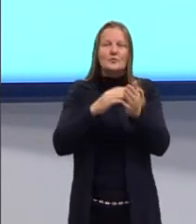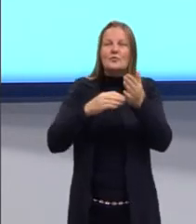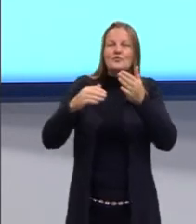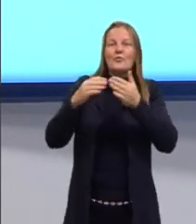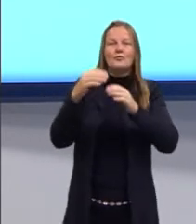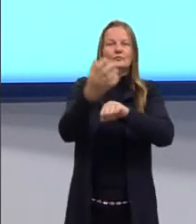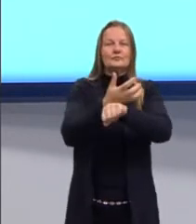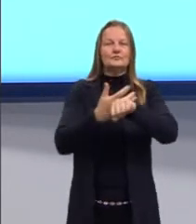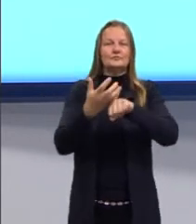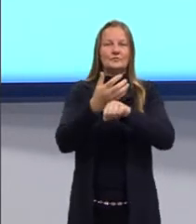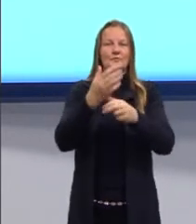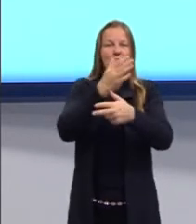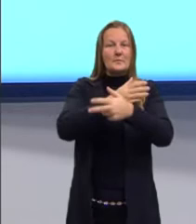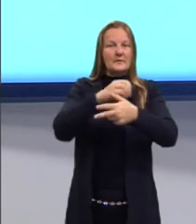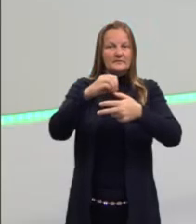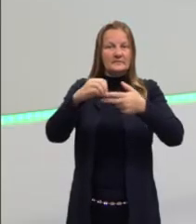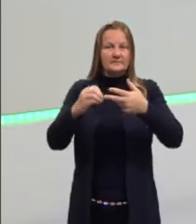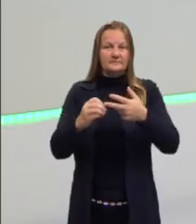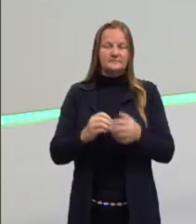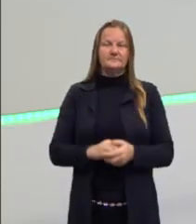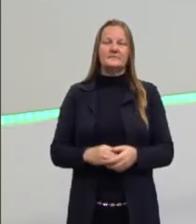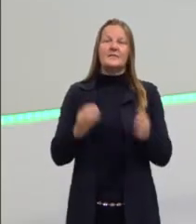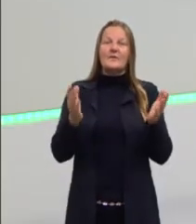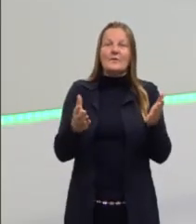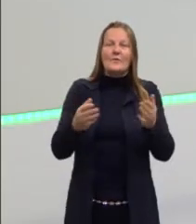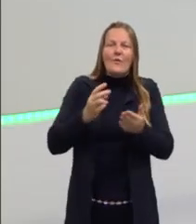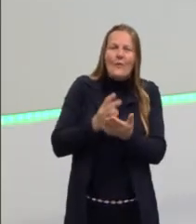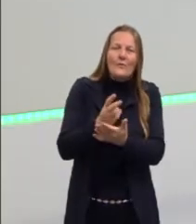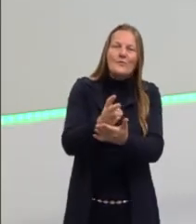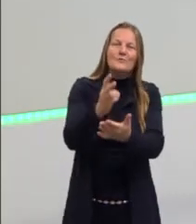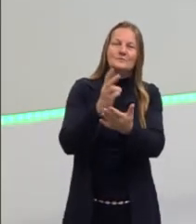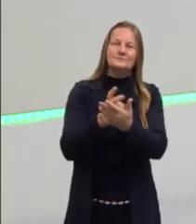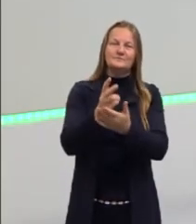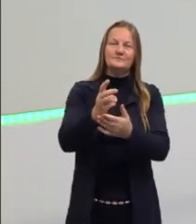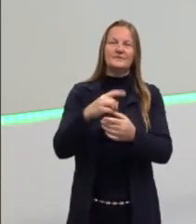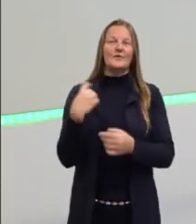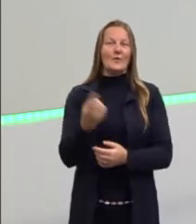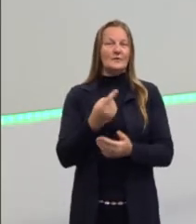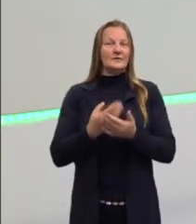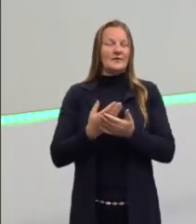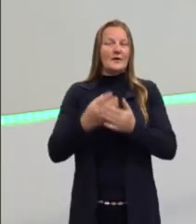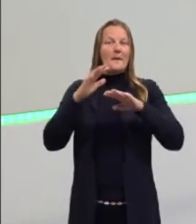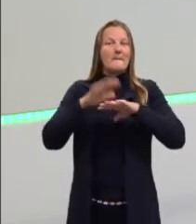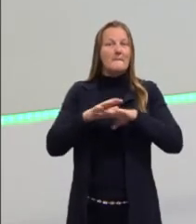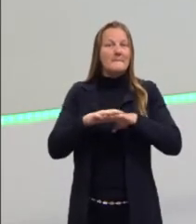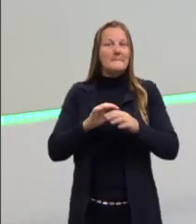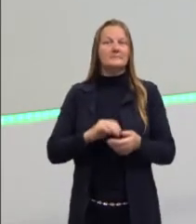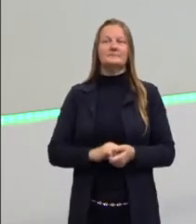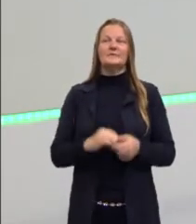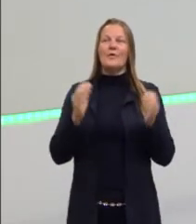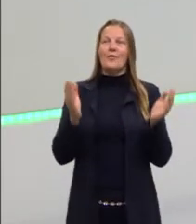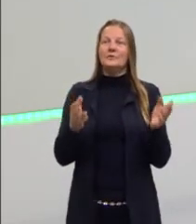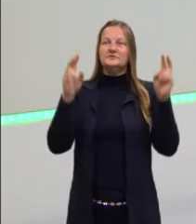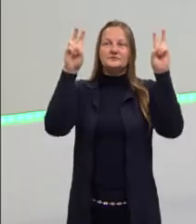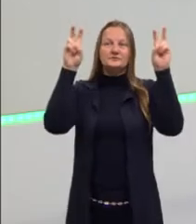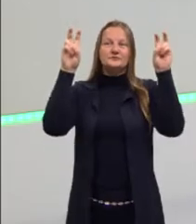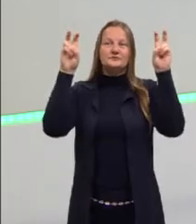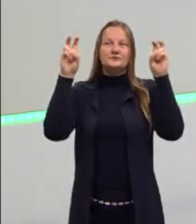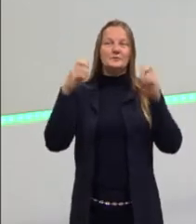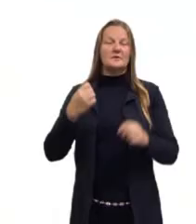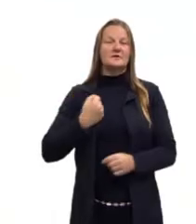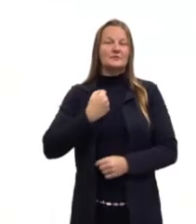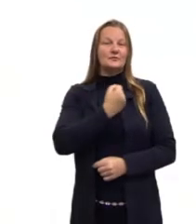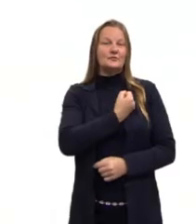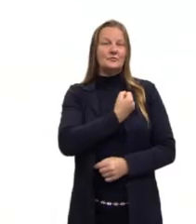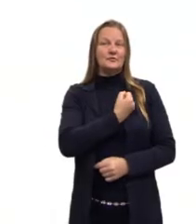componentes do Enem então gente vamos dar continuidade aí nas nossas aulas de matemática hoje nós vamos para nossa aula